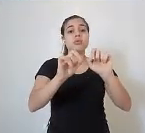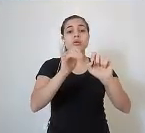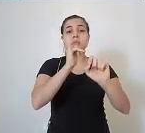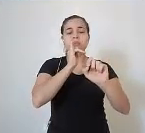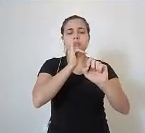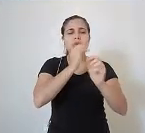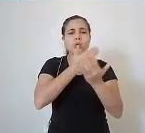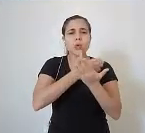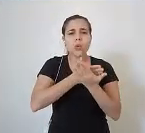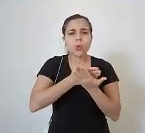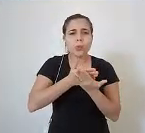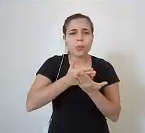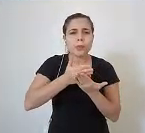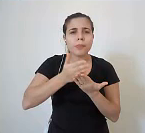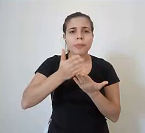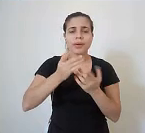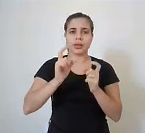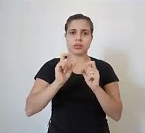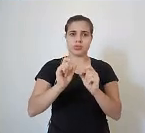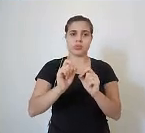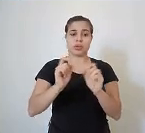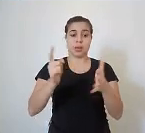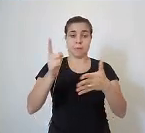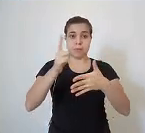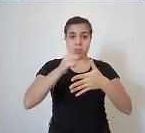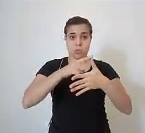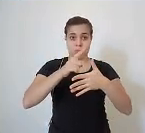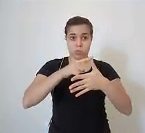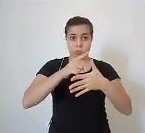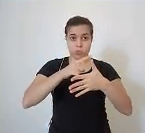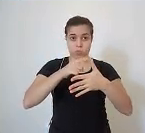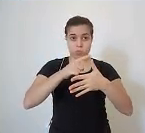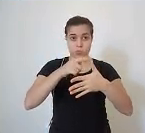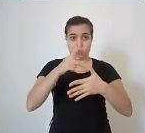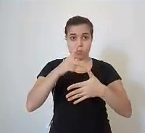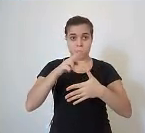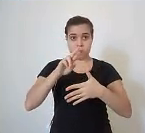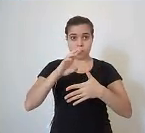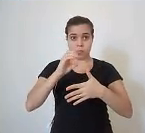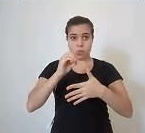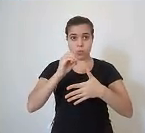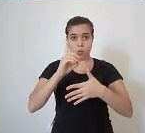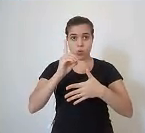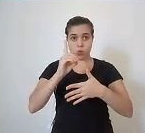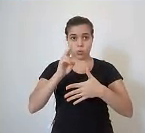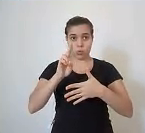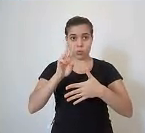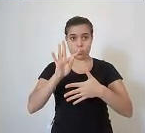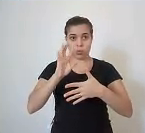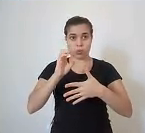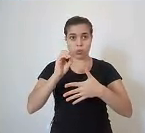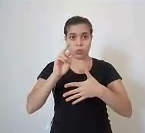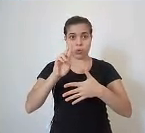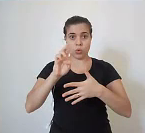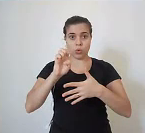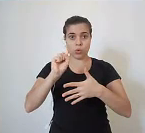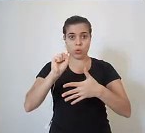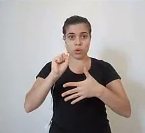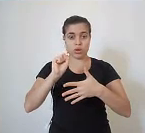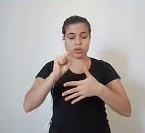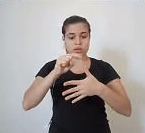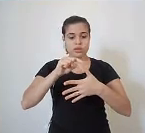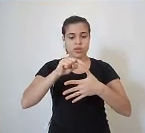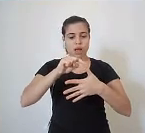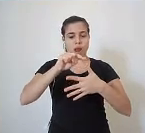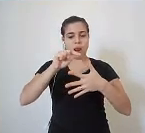Porque a matéria orgânica ela vai partir, né, vai ser produzida pelos produtores, vai partir